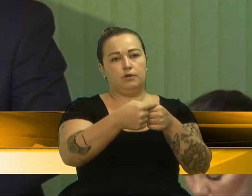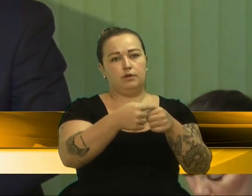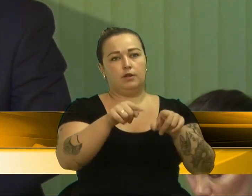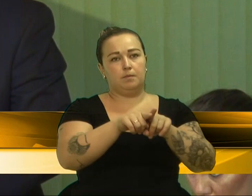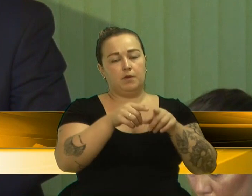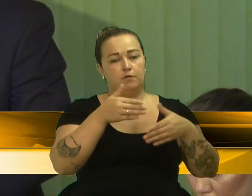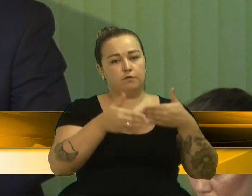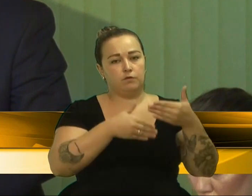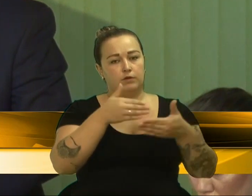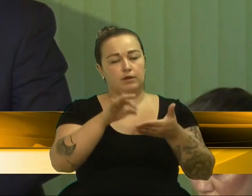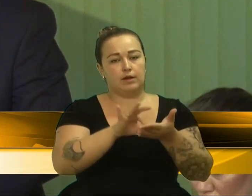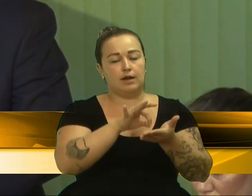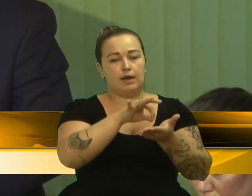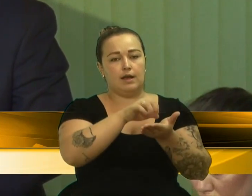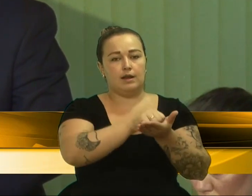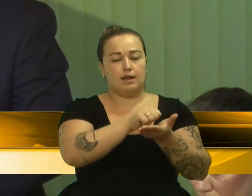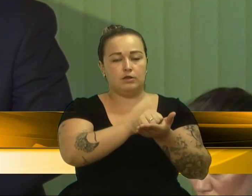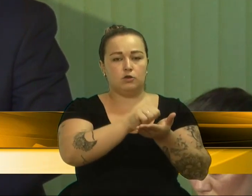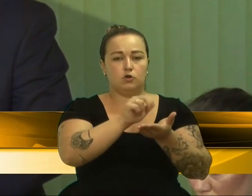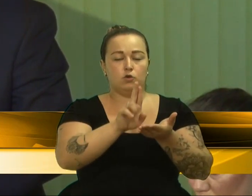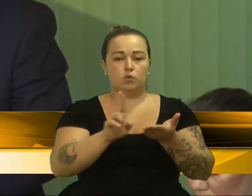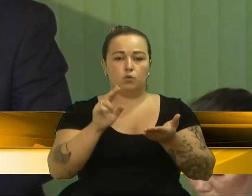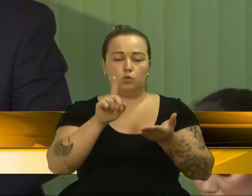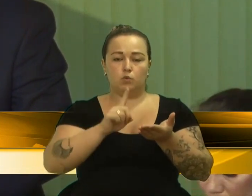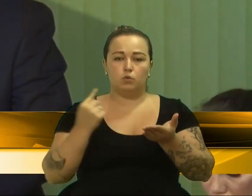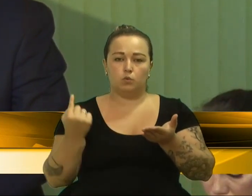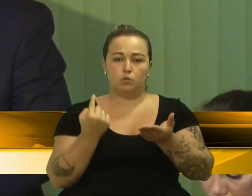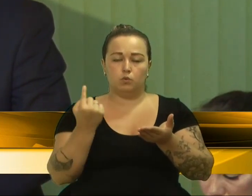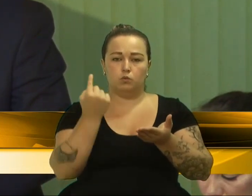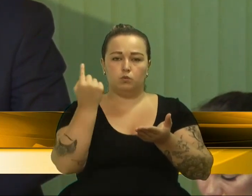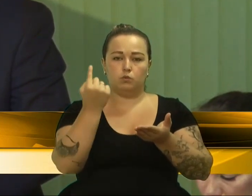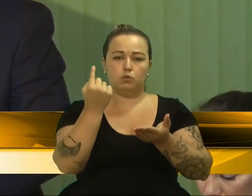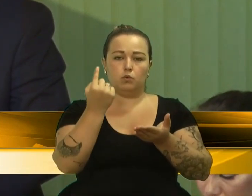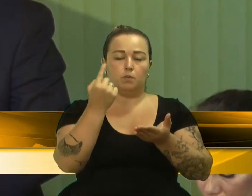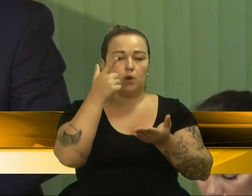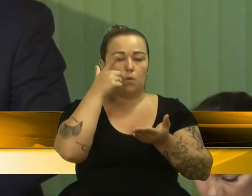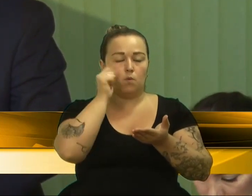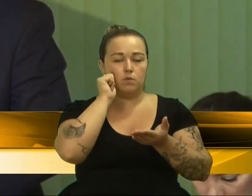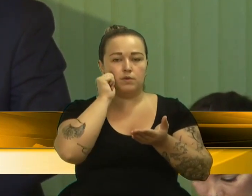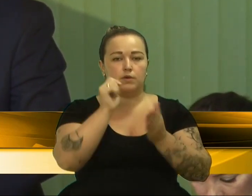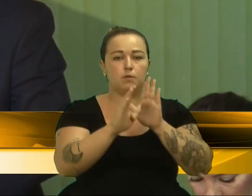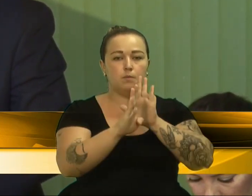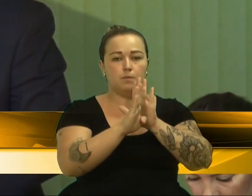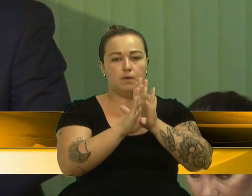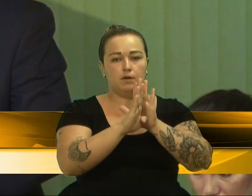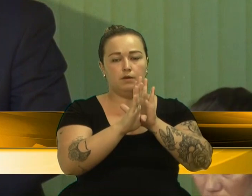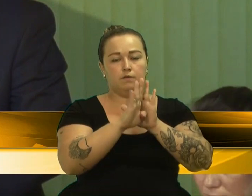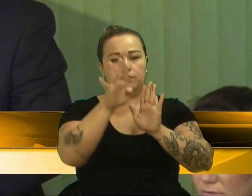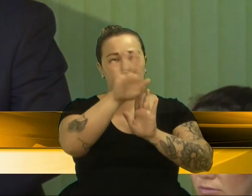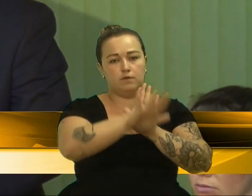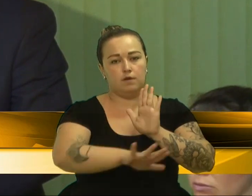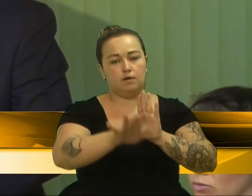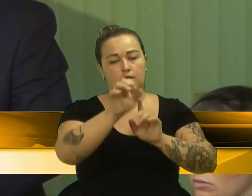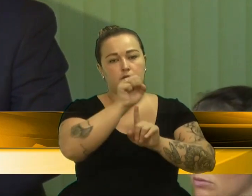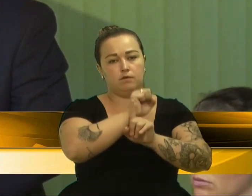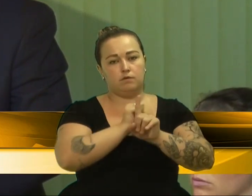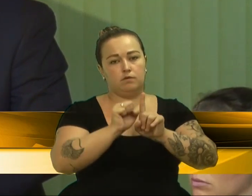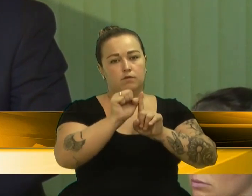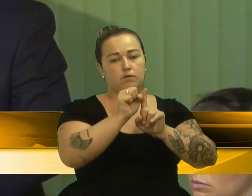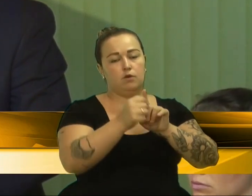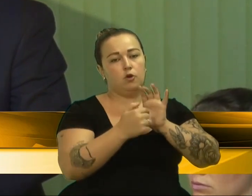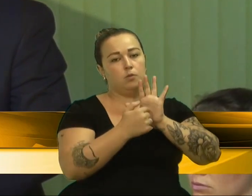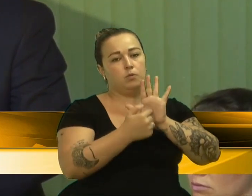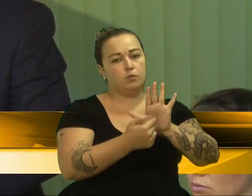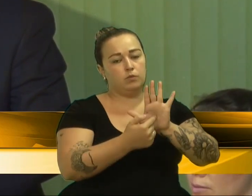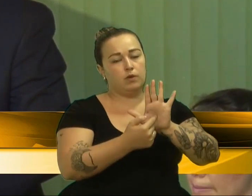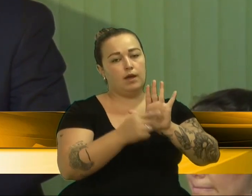funcionamento do Cadastro Único, que realiza a habilitação para o recebimento dos benefícios sociais. Dessa forma, no sentido de avaliar o atual quadro e apresentar sugestões